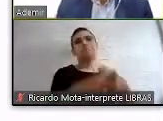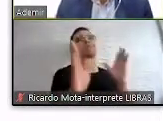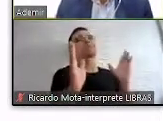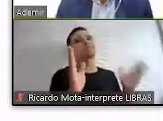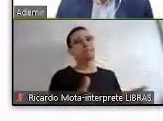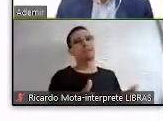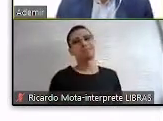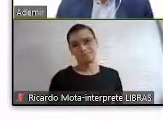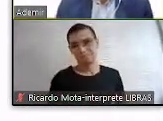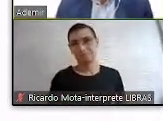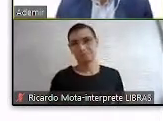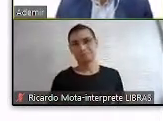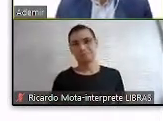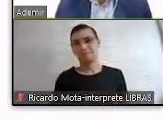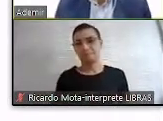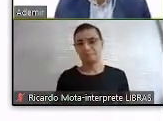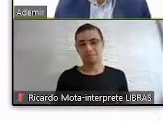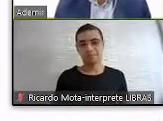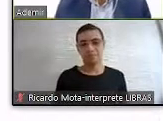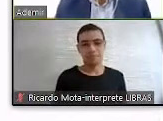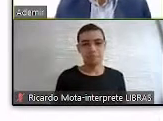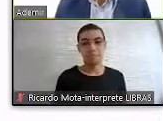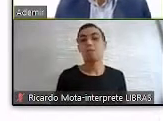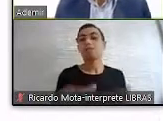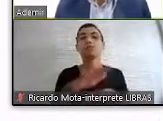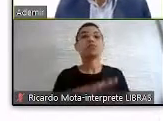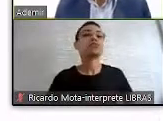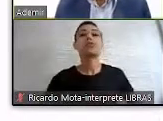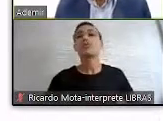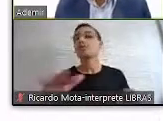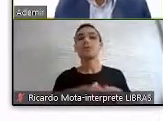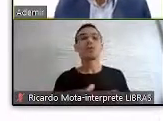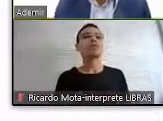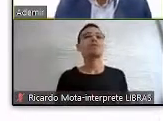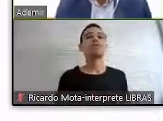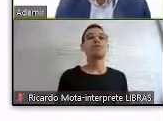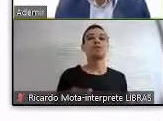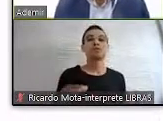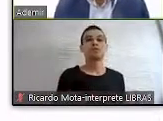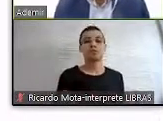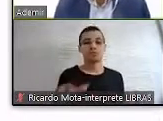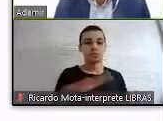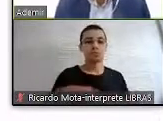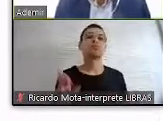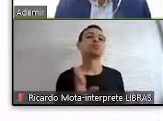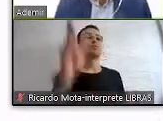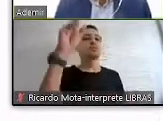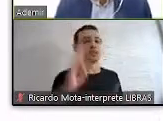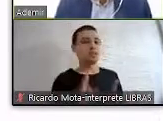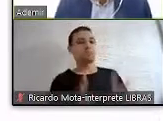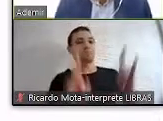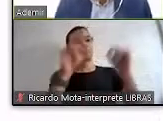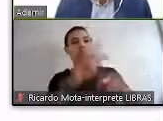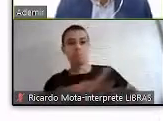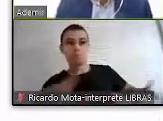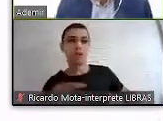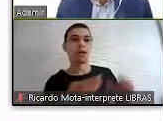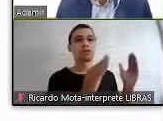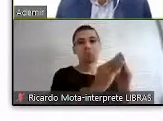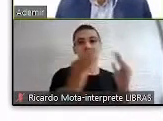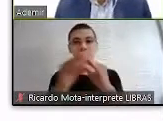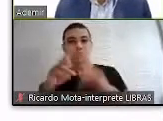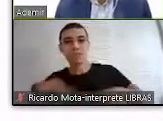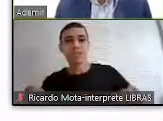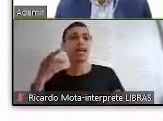Então, senhores gestores, síndicos, subsíndicos, envolvidos aí no seu condomínio, plante essa